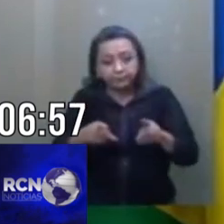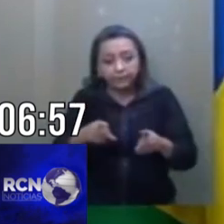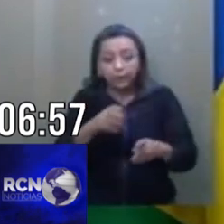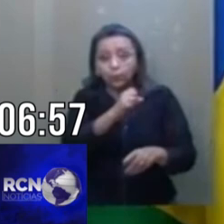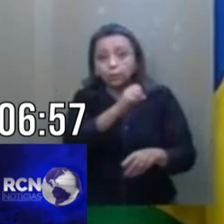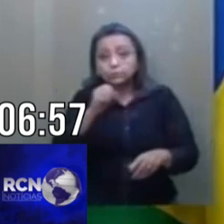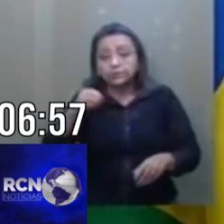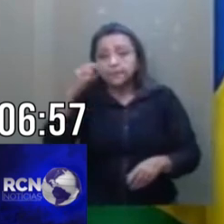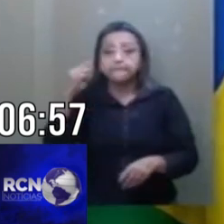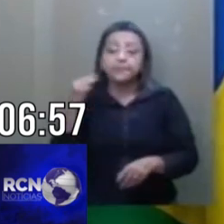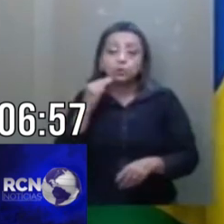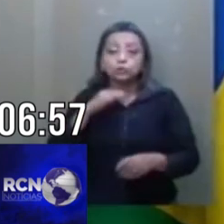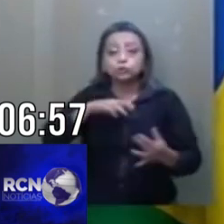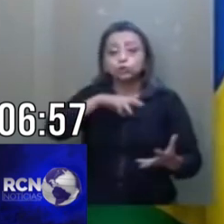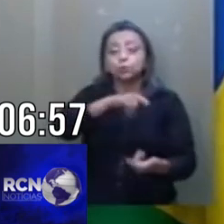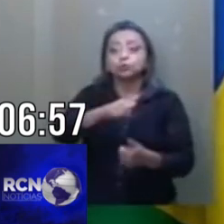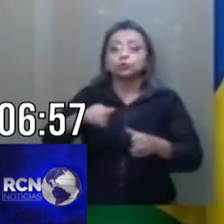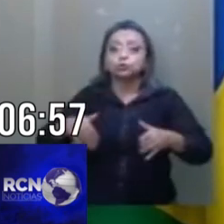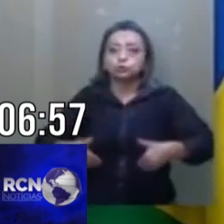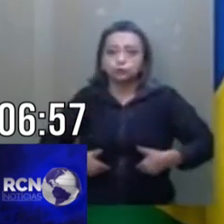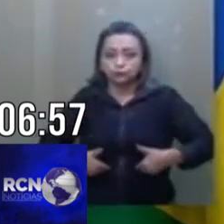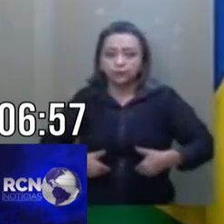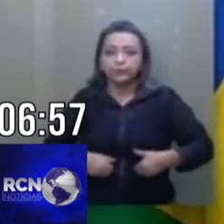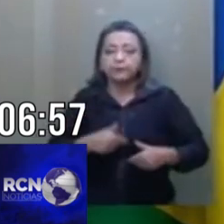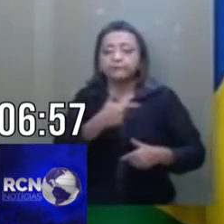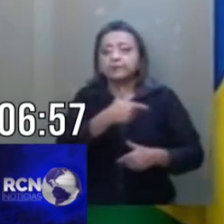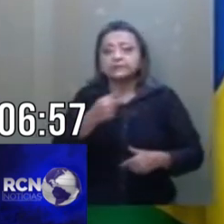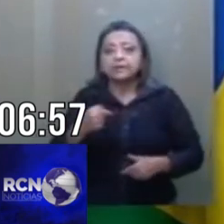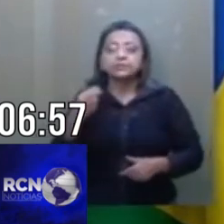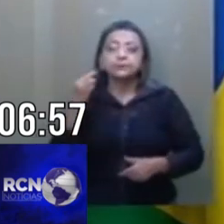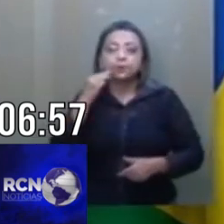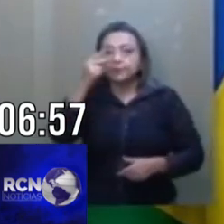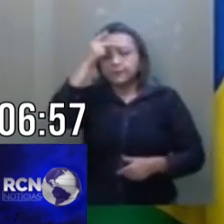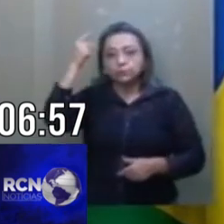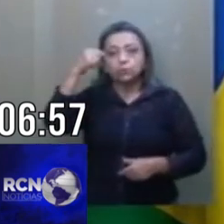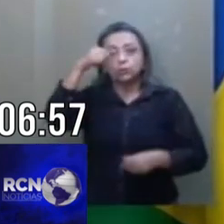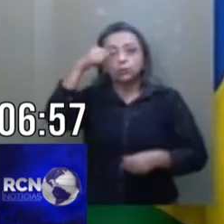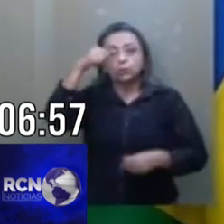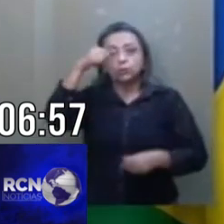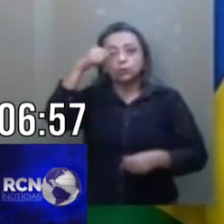800 milhões no mundo passam fome, 27 milhões no Brasil passam fome.